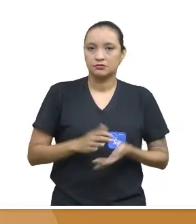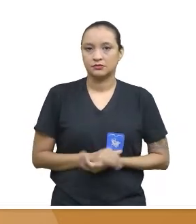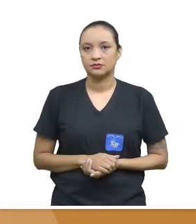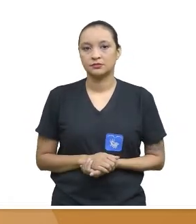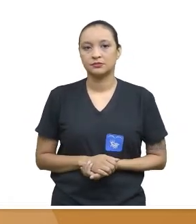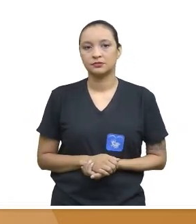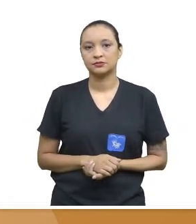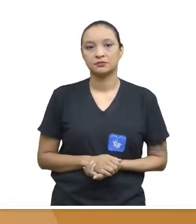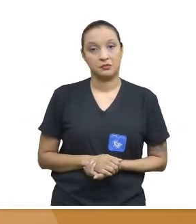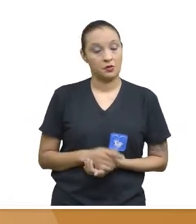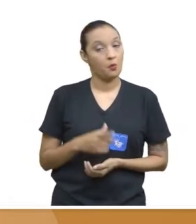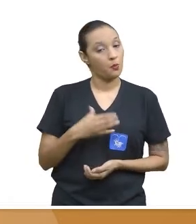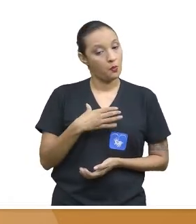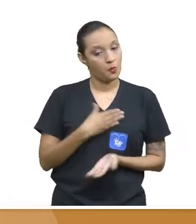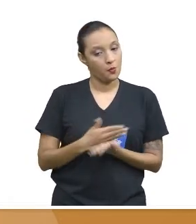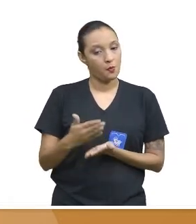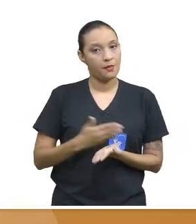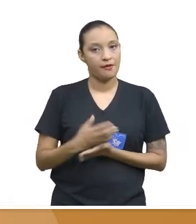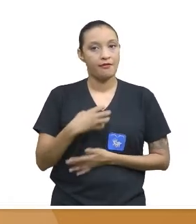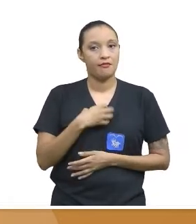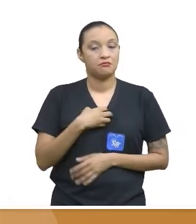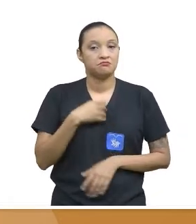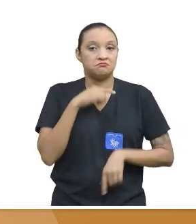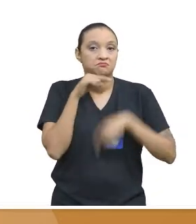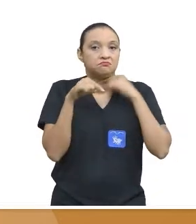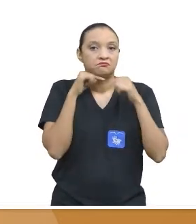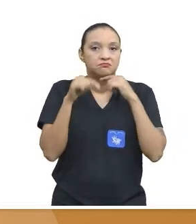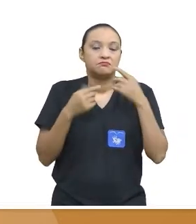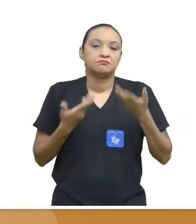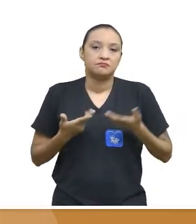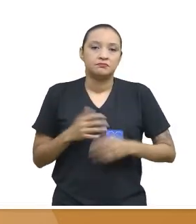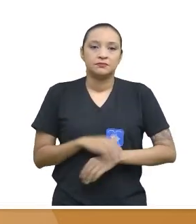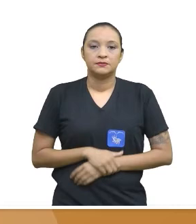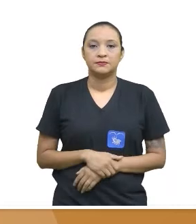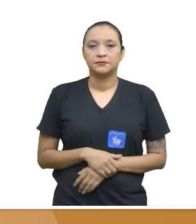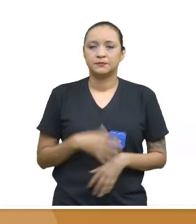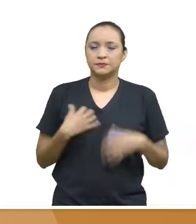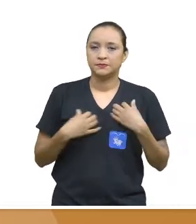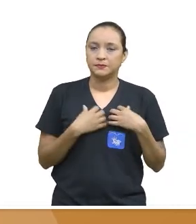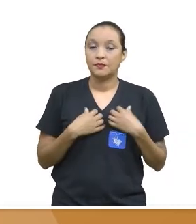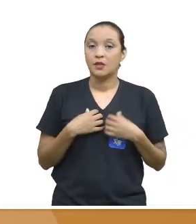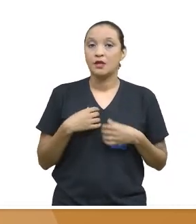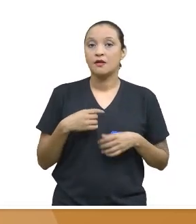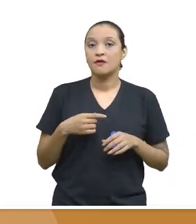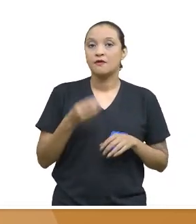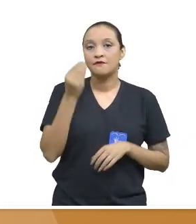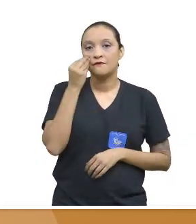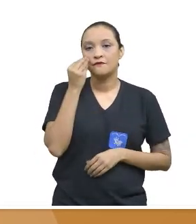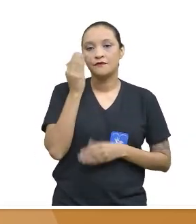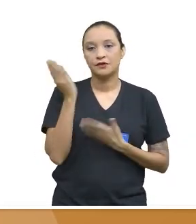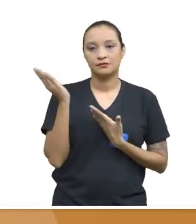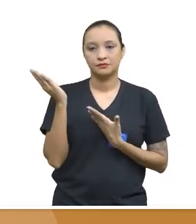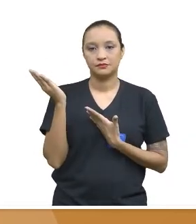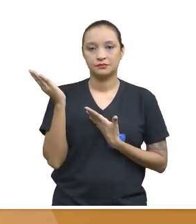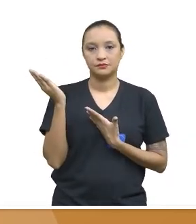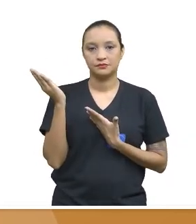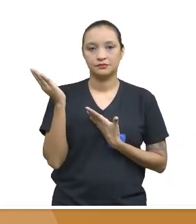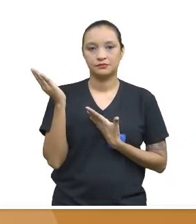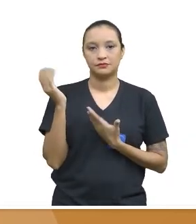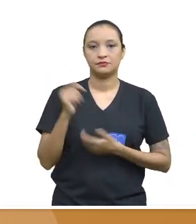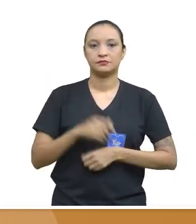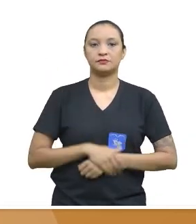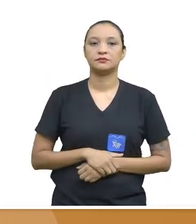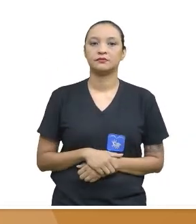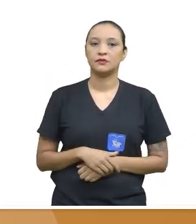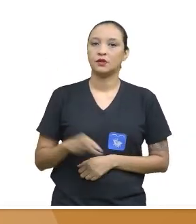esse questionamento começa a surgir. E aqui a gente vai ver, senhores, Tupac Amaru. Tupac Amaru II, ele